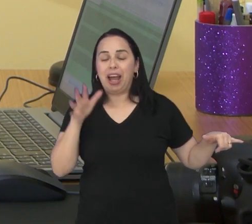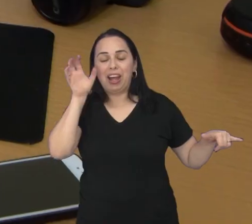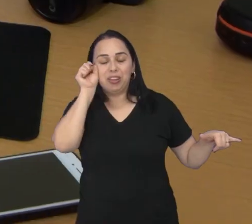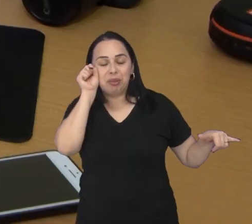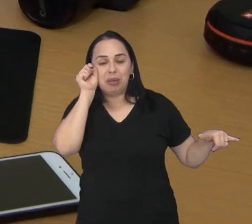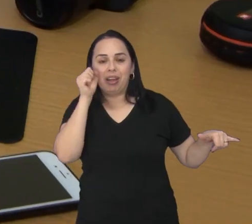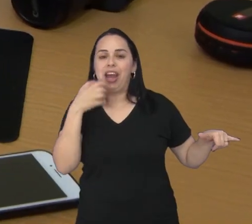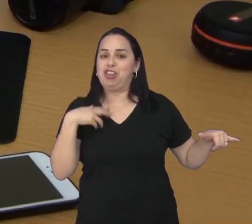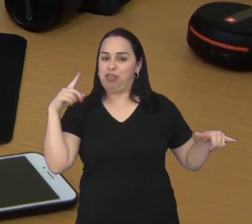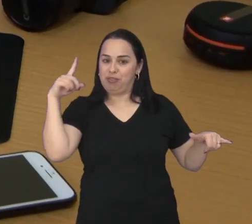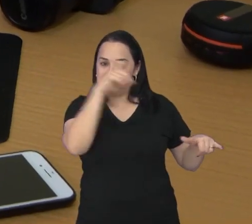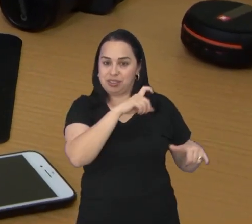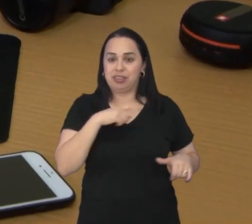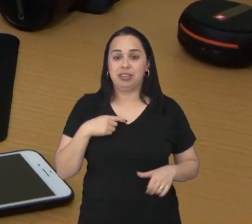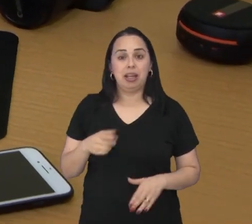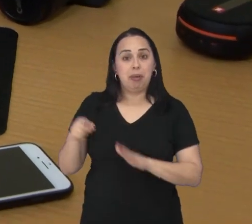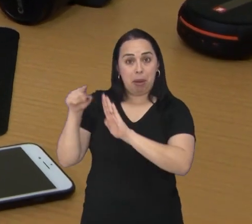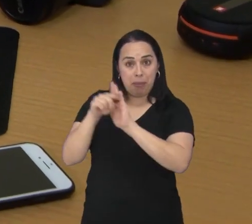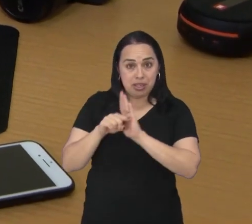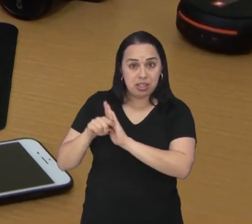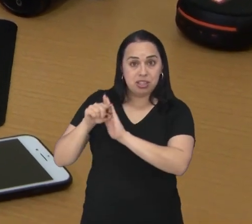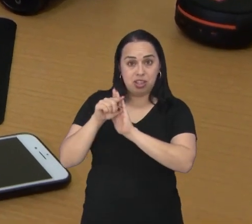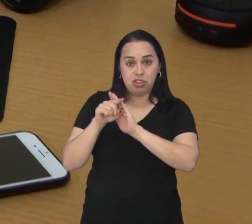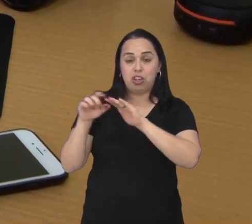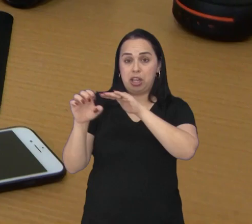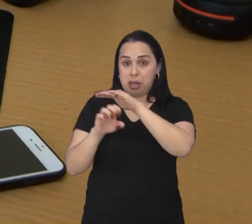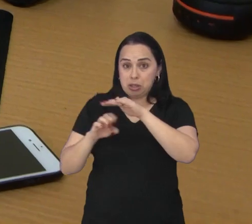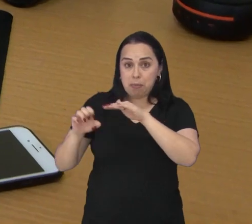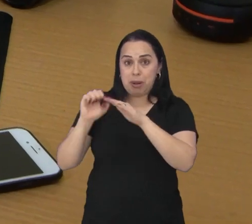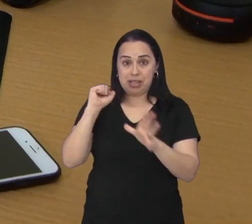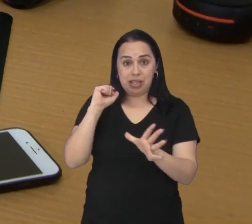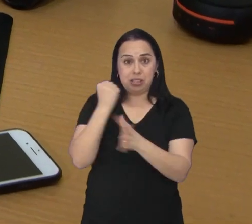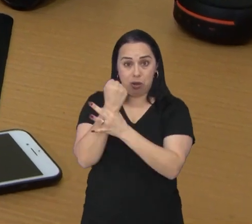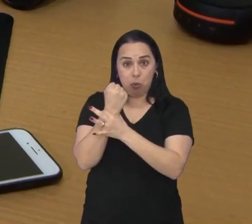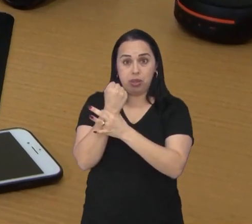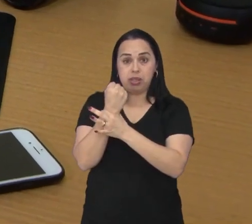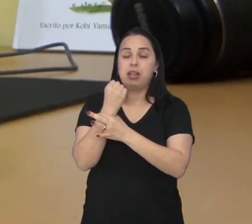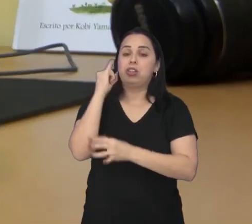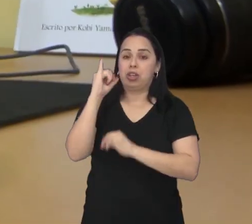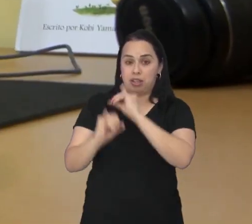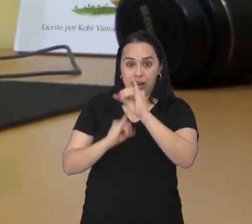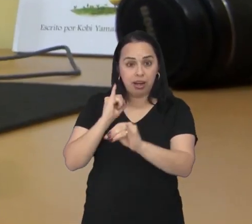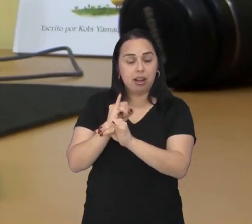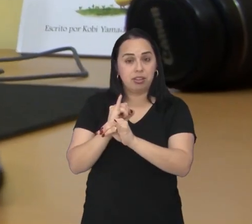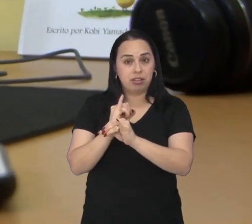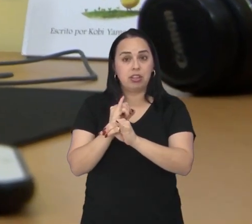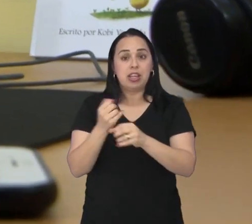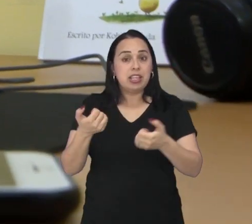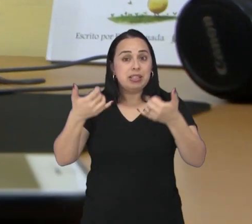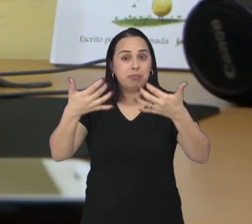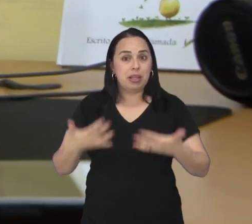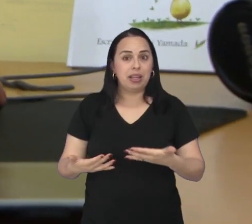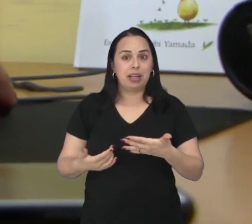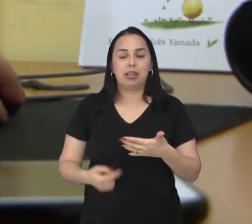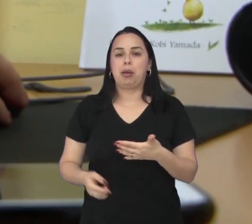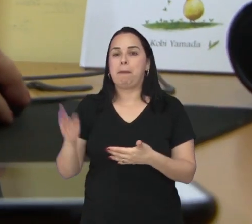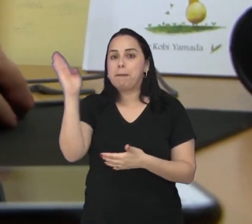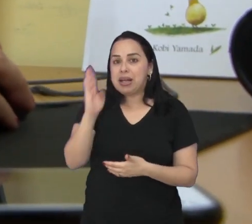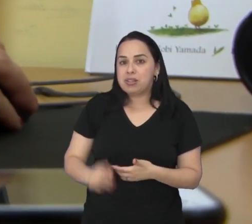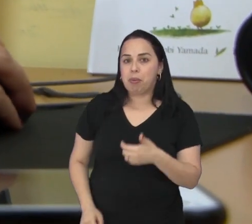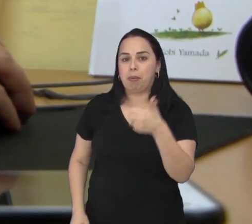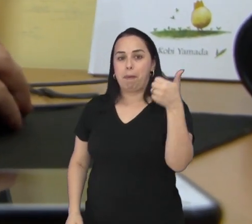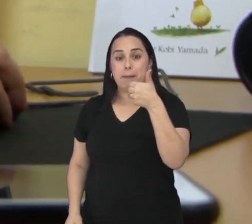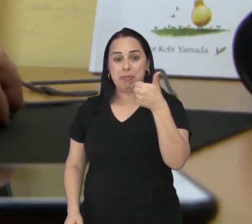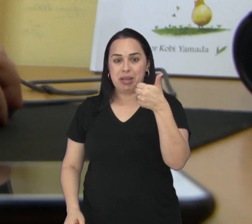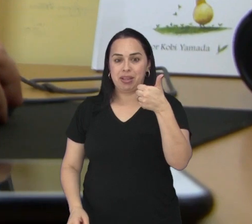lado. Rafaela se encaixa em pesquisa divulgada por uma empresa de segurança virtual, que colocou o Brasil em primeiro lugar